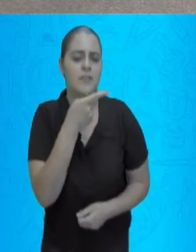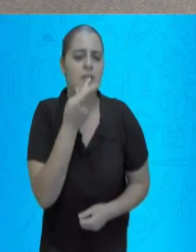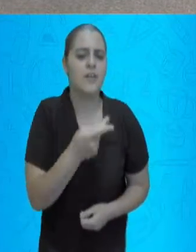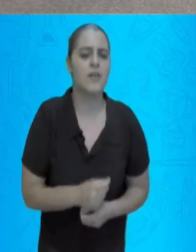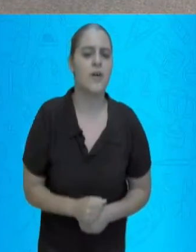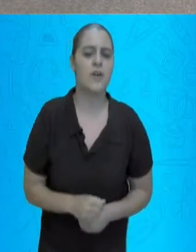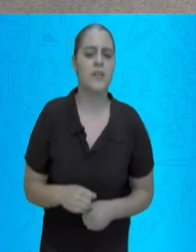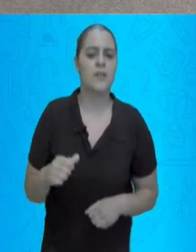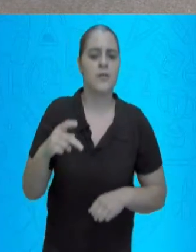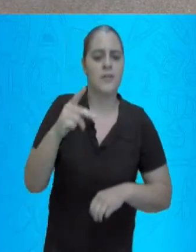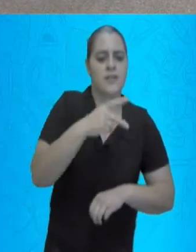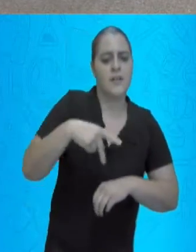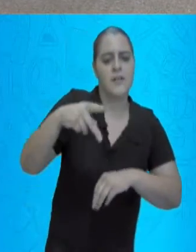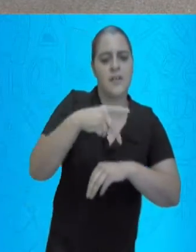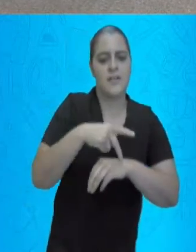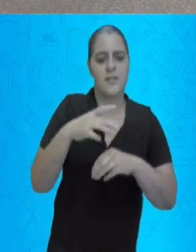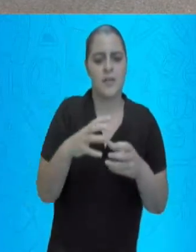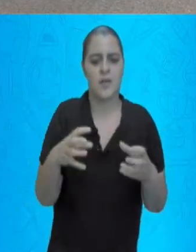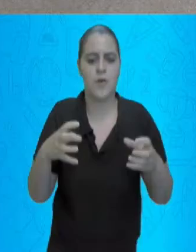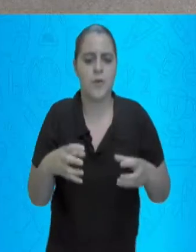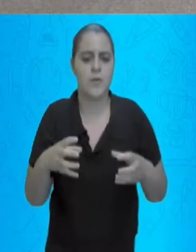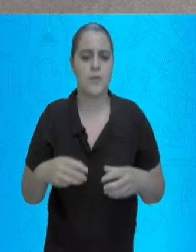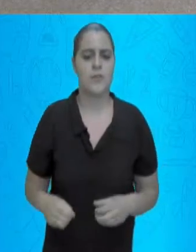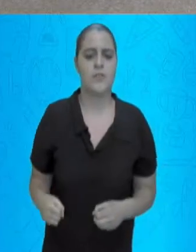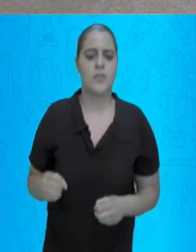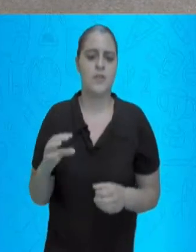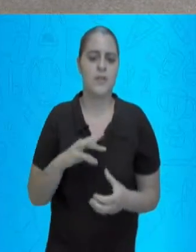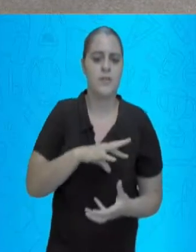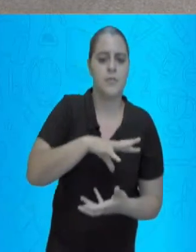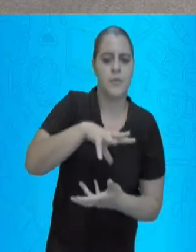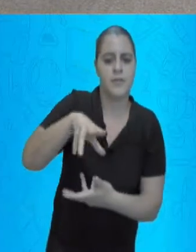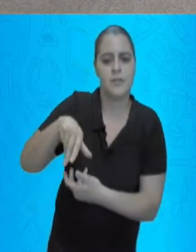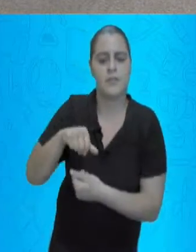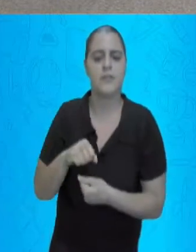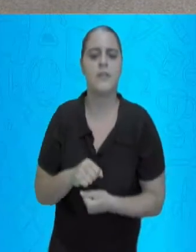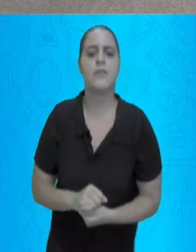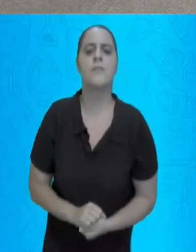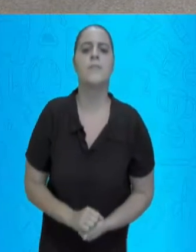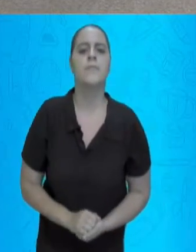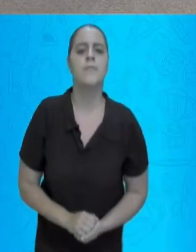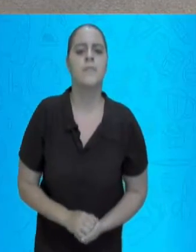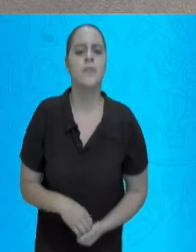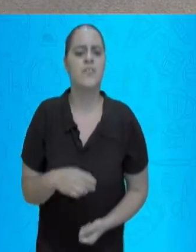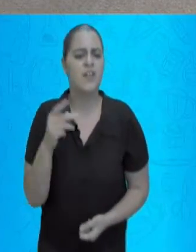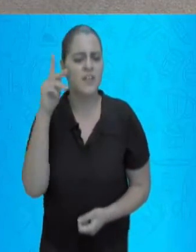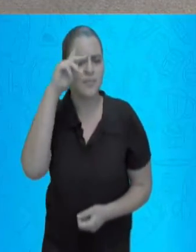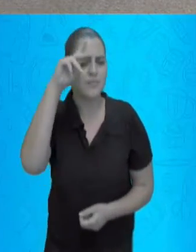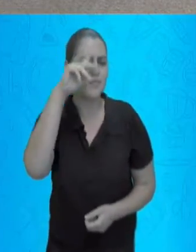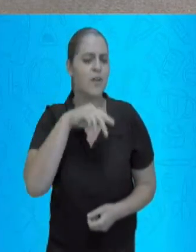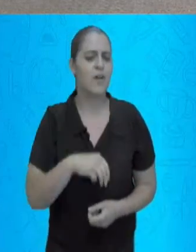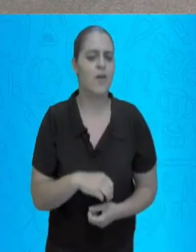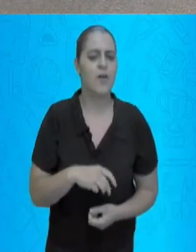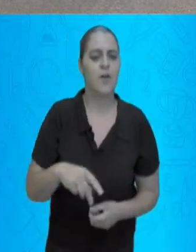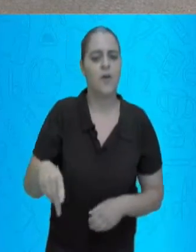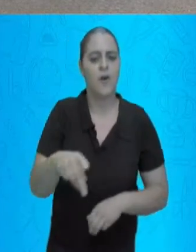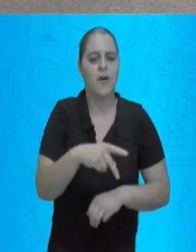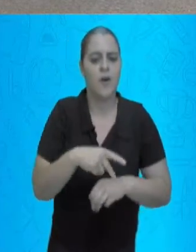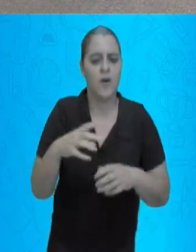falamos das rochas que compõem a crosta do planeta Terra. Só lembrando,